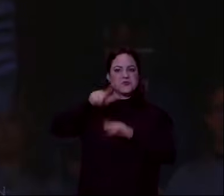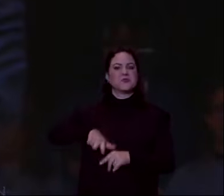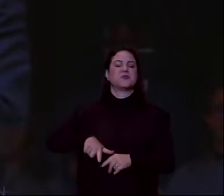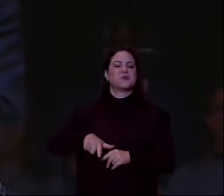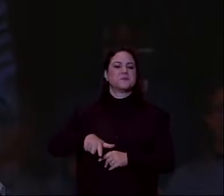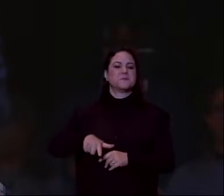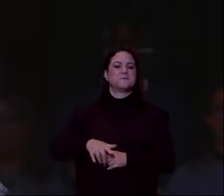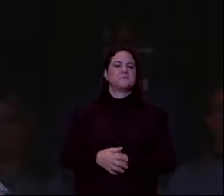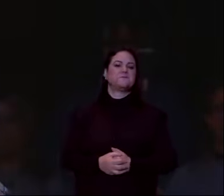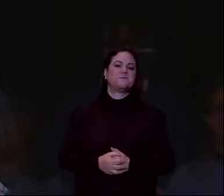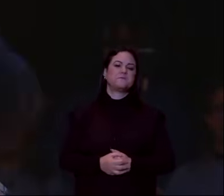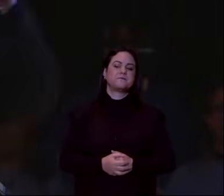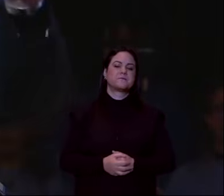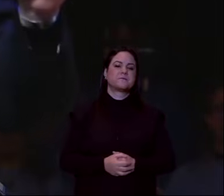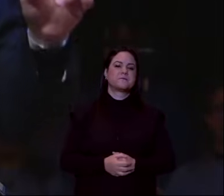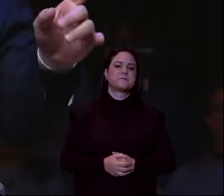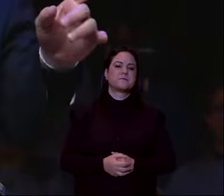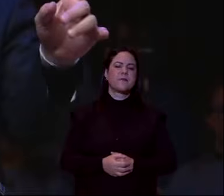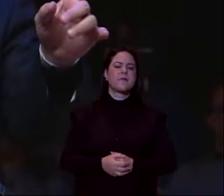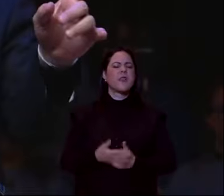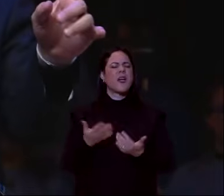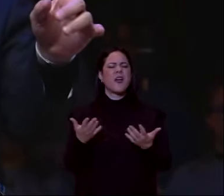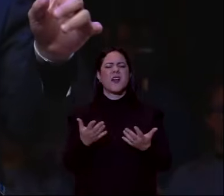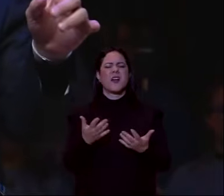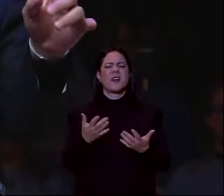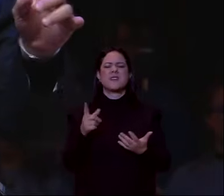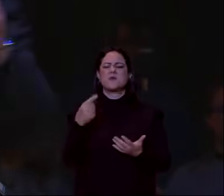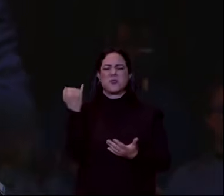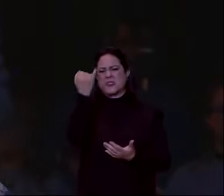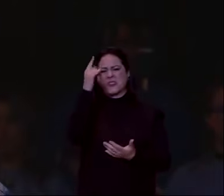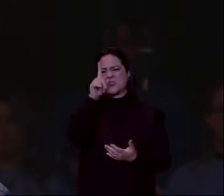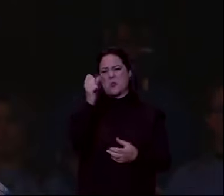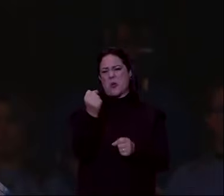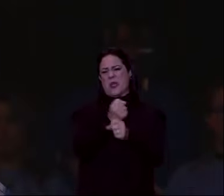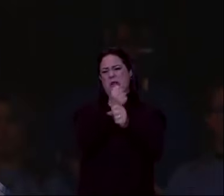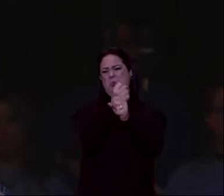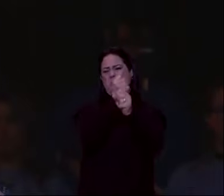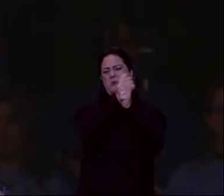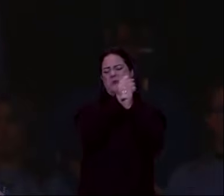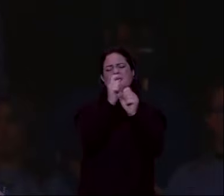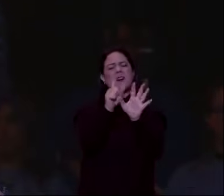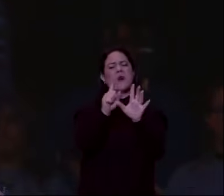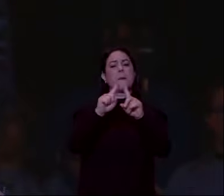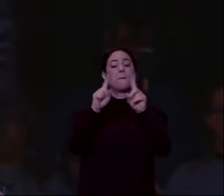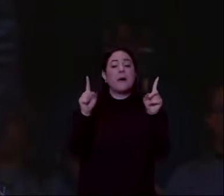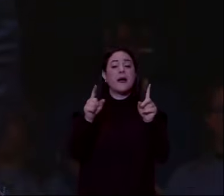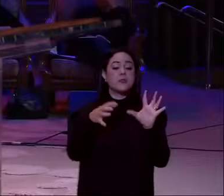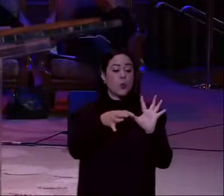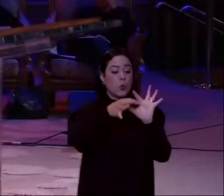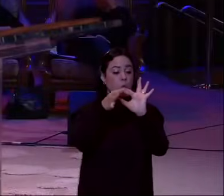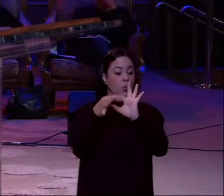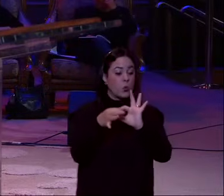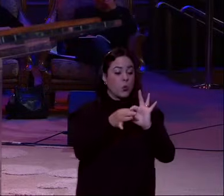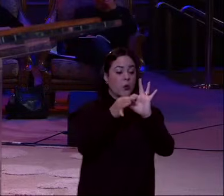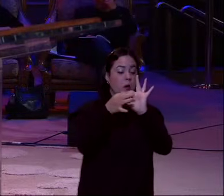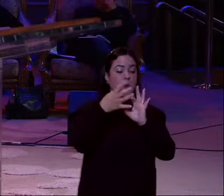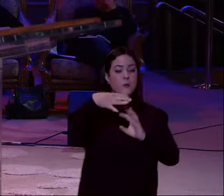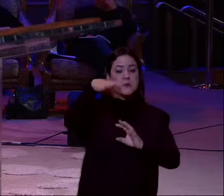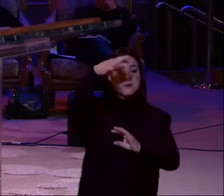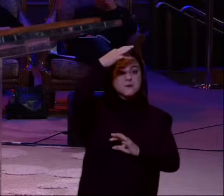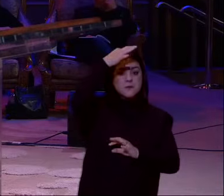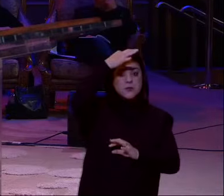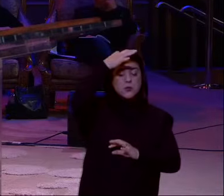gente vê que não é o templo, mas foi o mover do Espírito no meio daquele povo